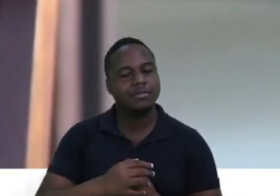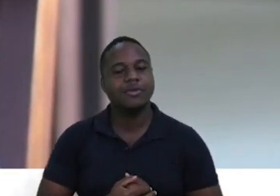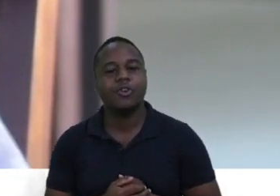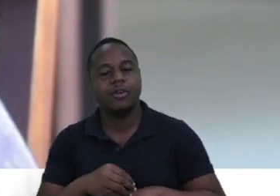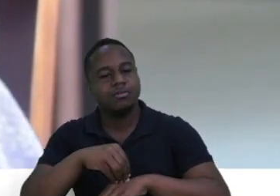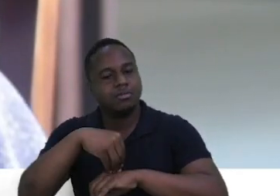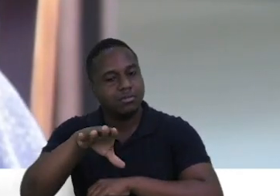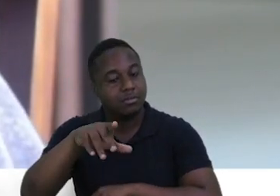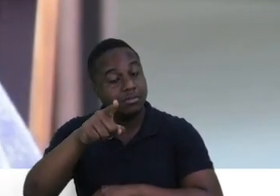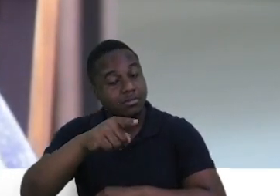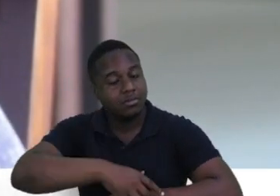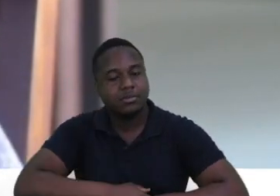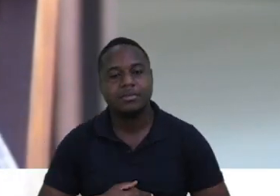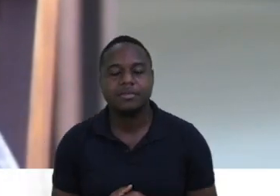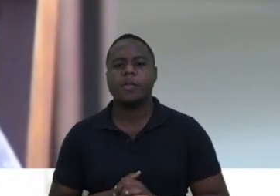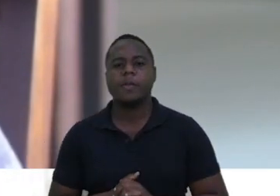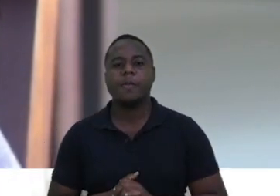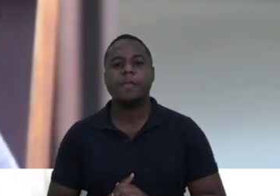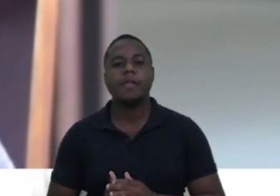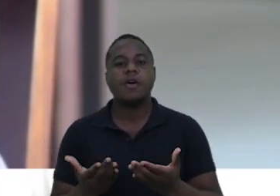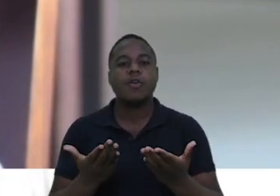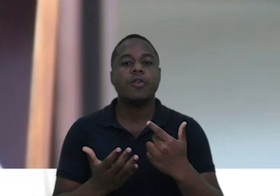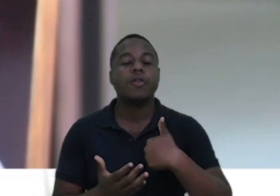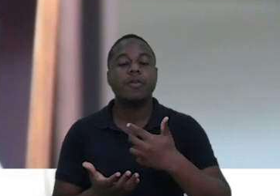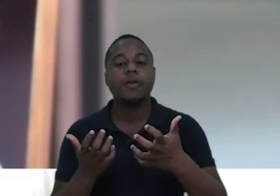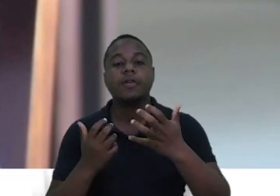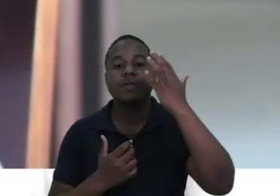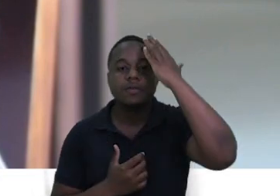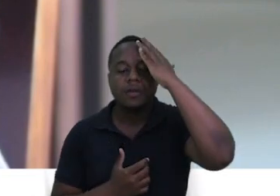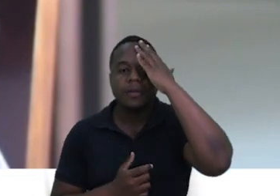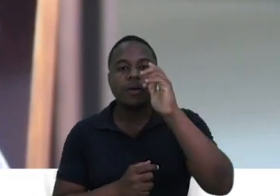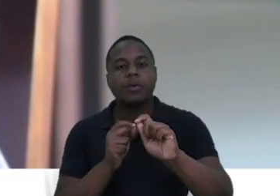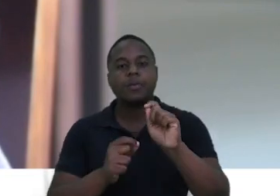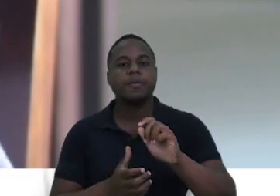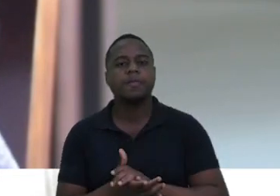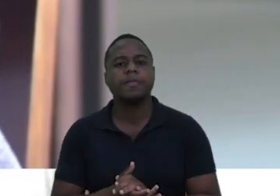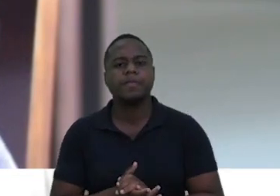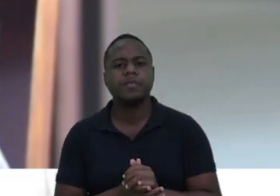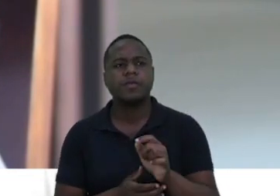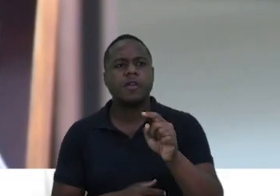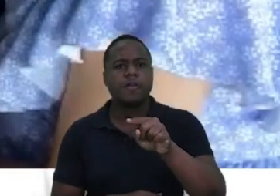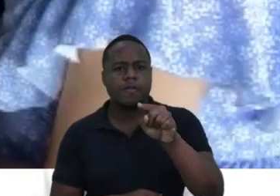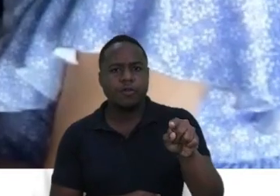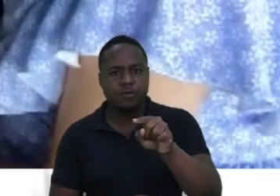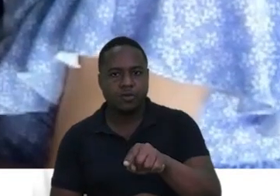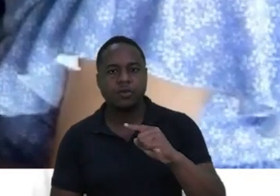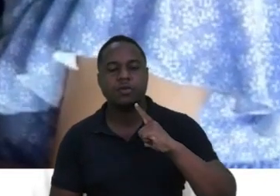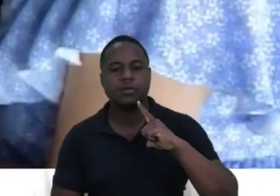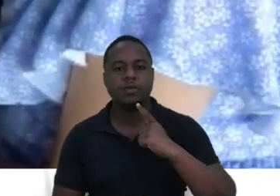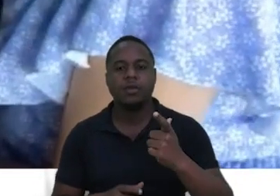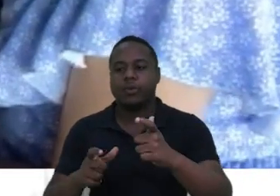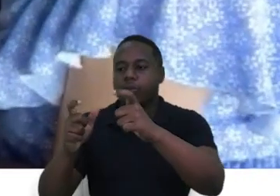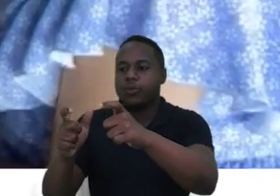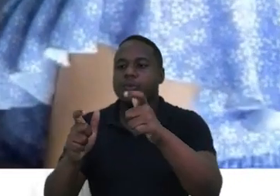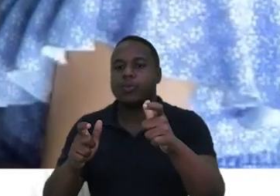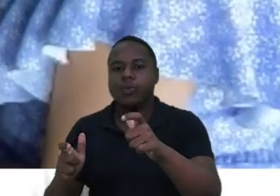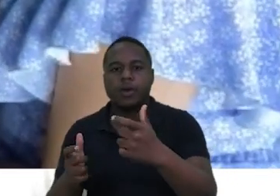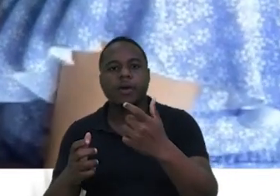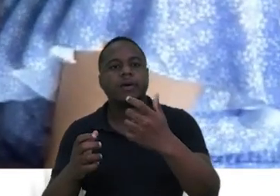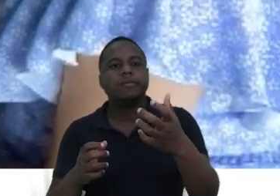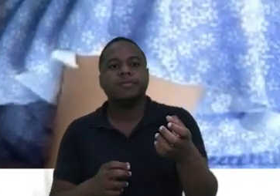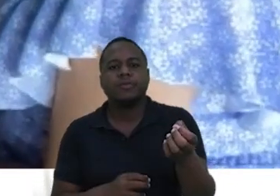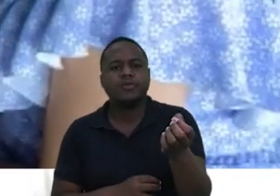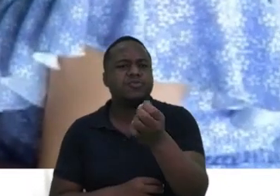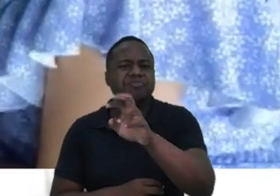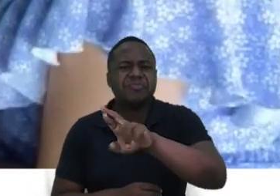para o próximo. E com relação a esse processo, né, de vocês estarem em lugares que são